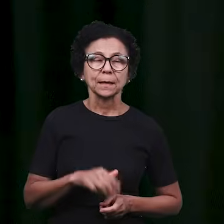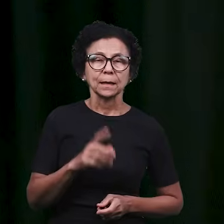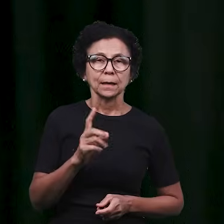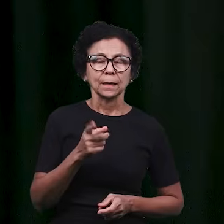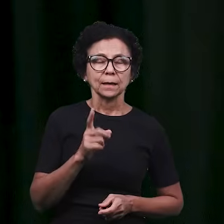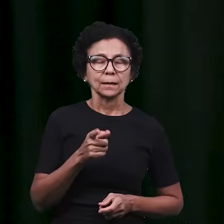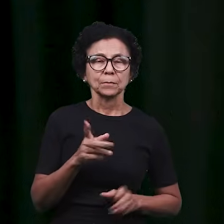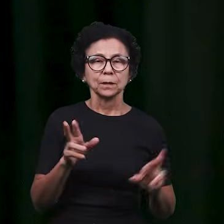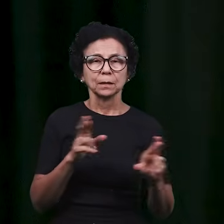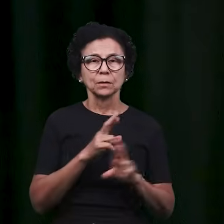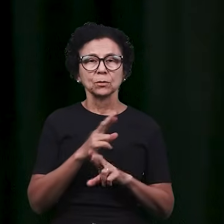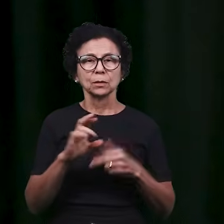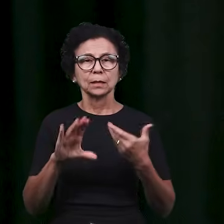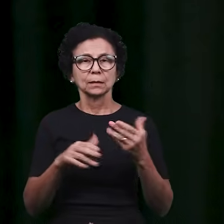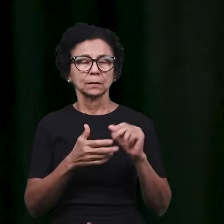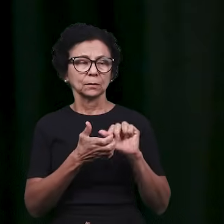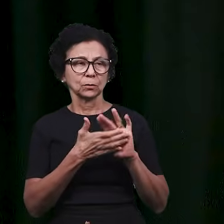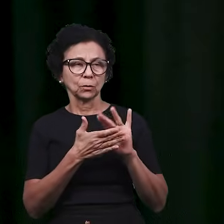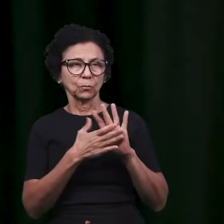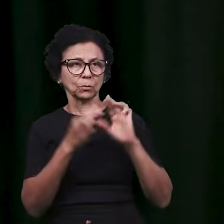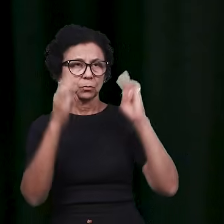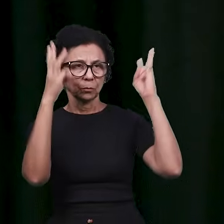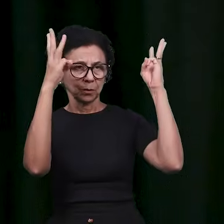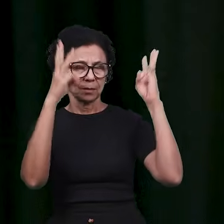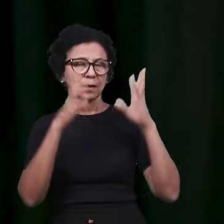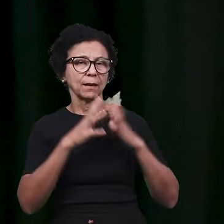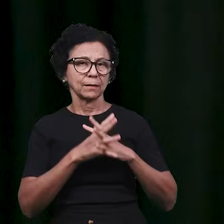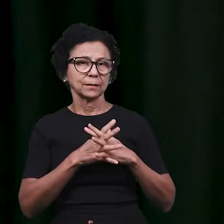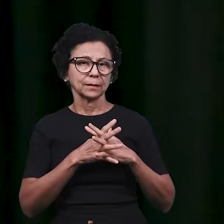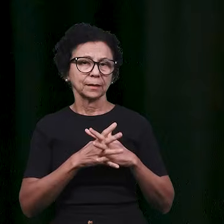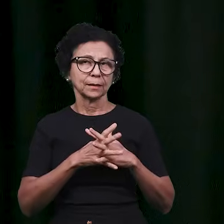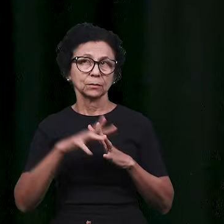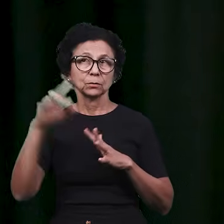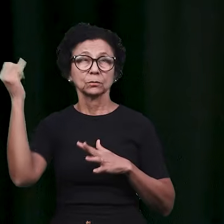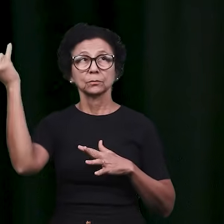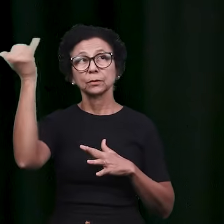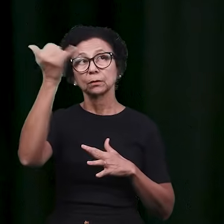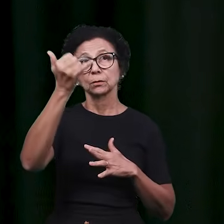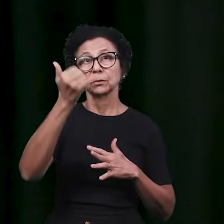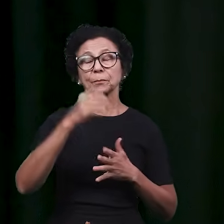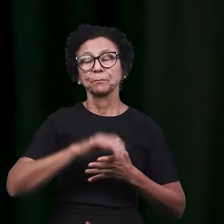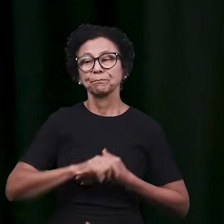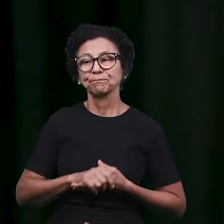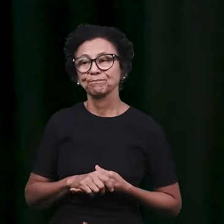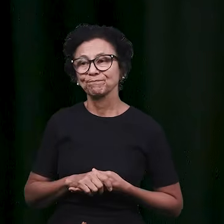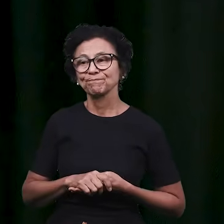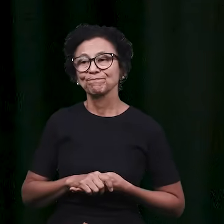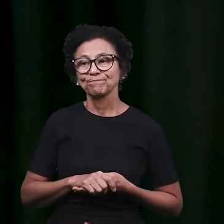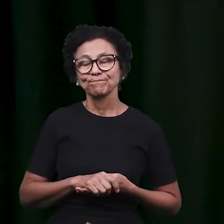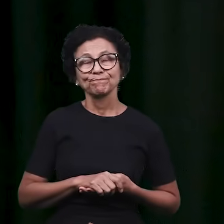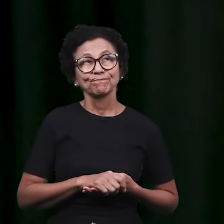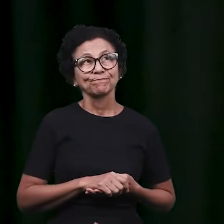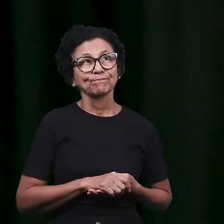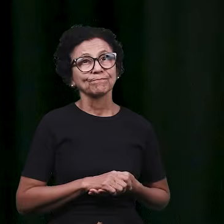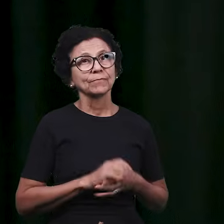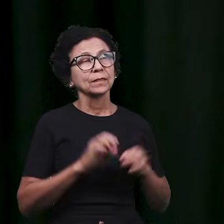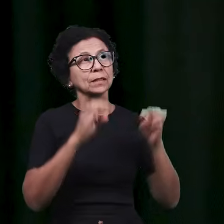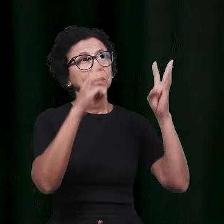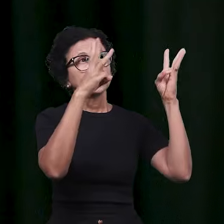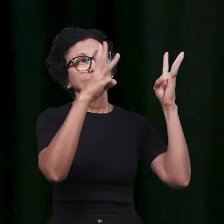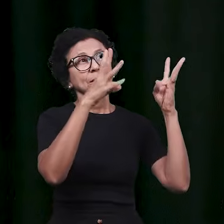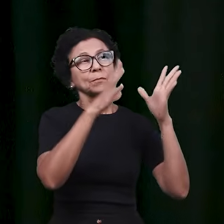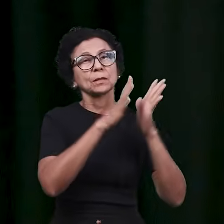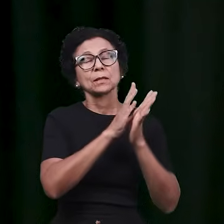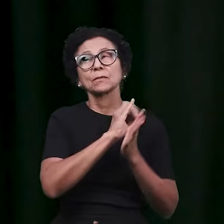esse cântico também, quando Moisés disse ao Senhor, né? Se o Senhor não for conosco, Deus não era um Deus mau,